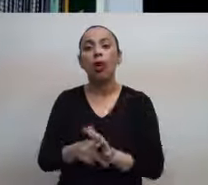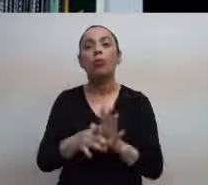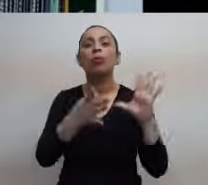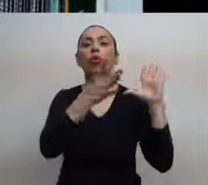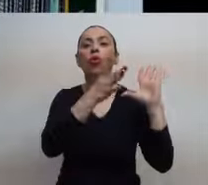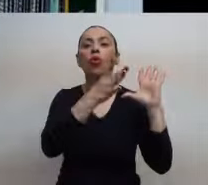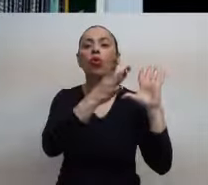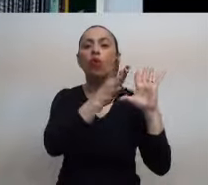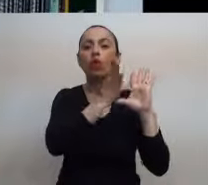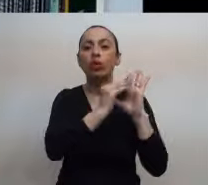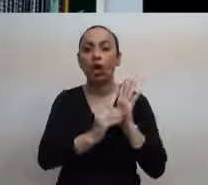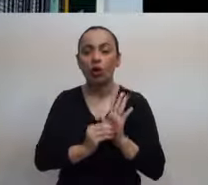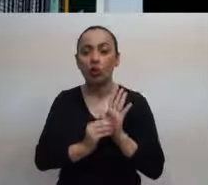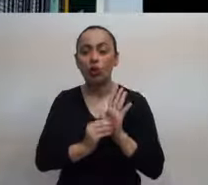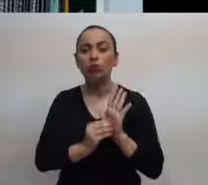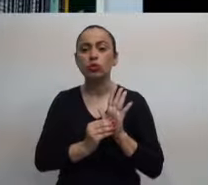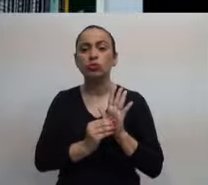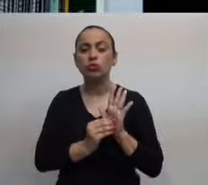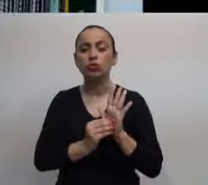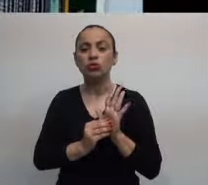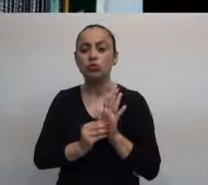pelo conteúdo